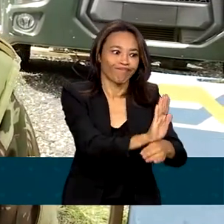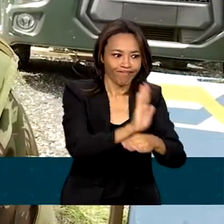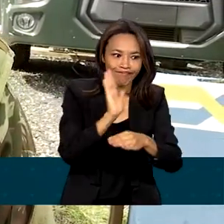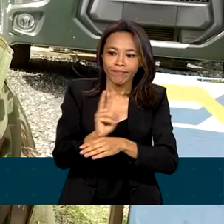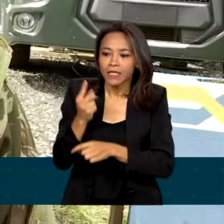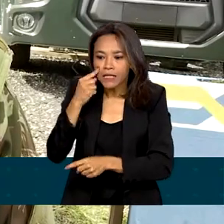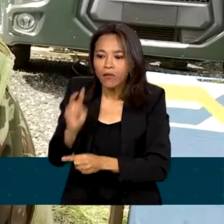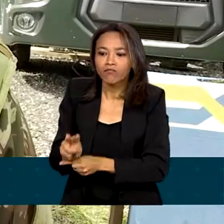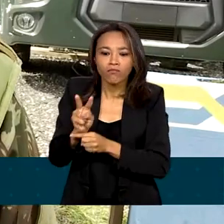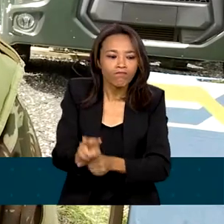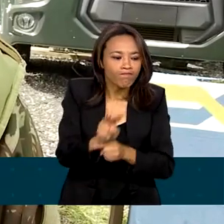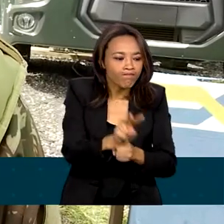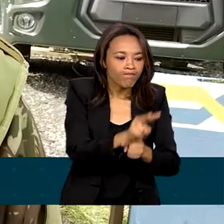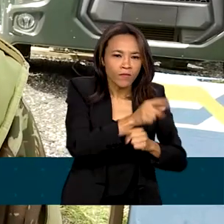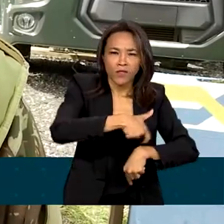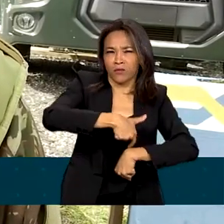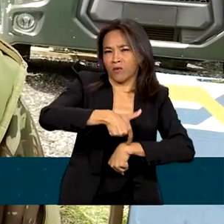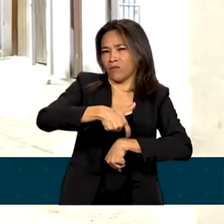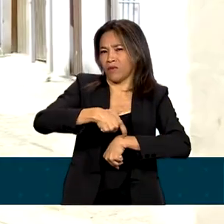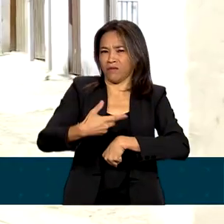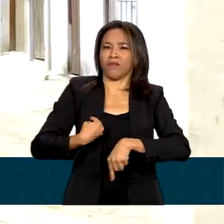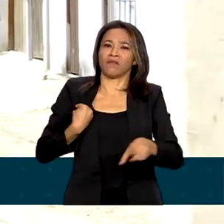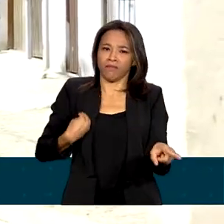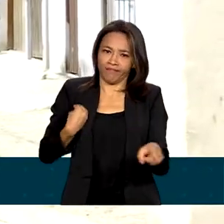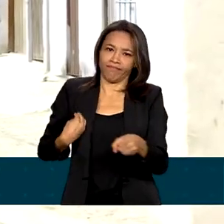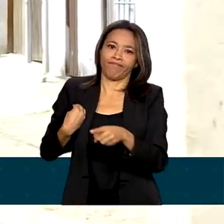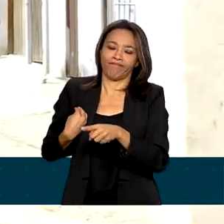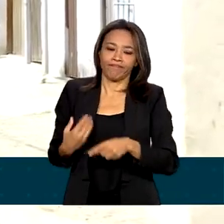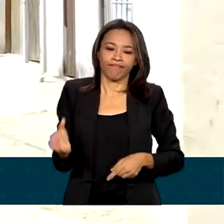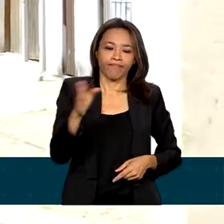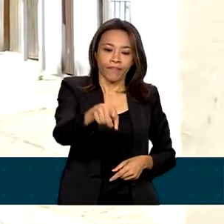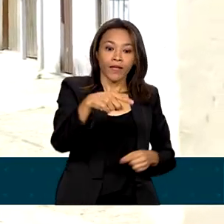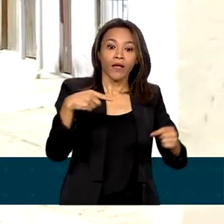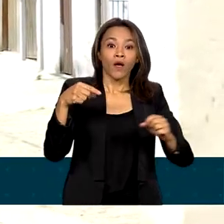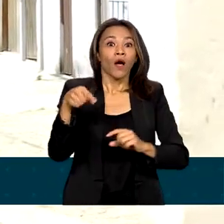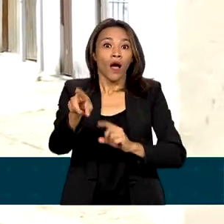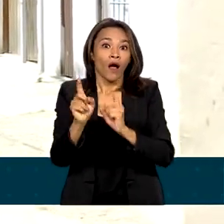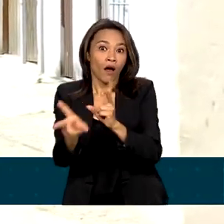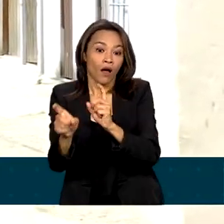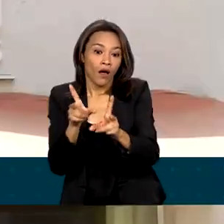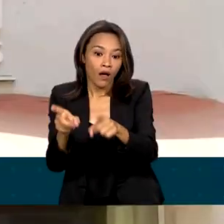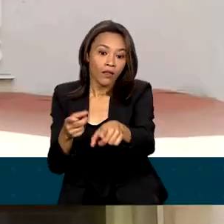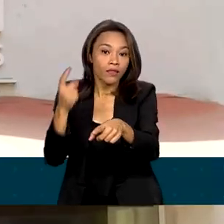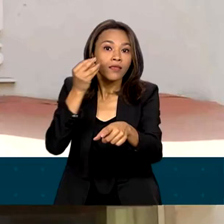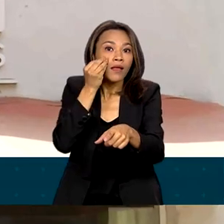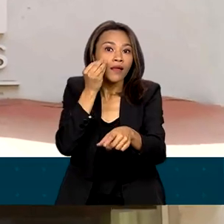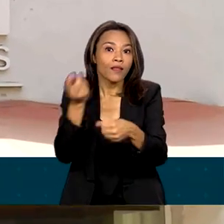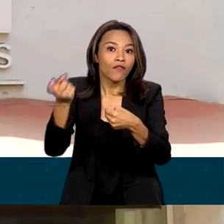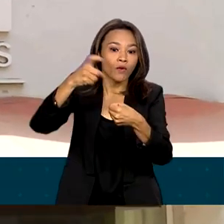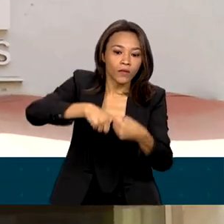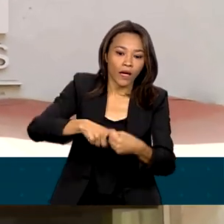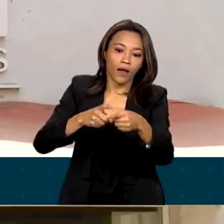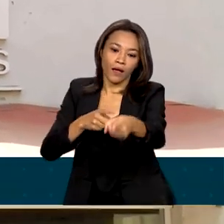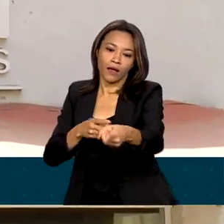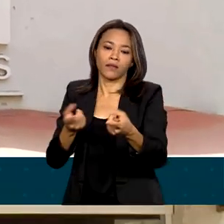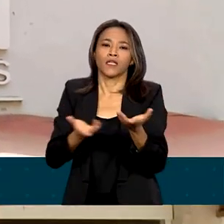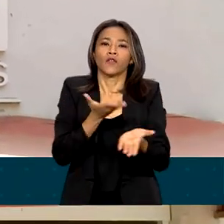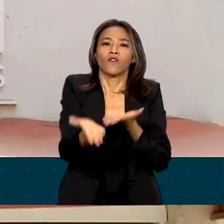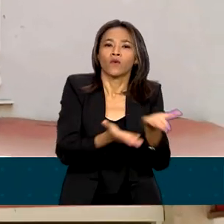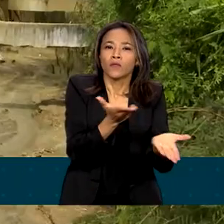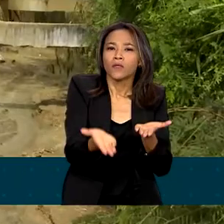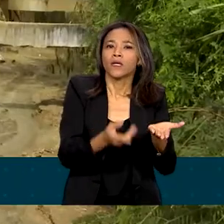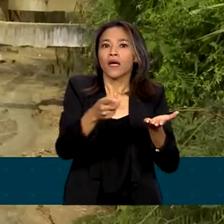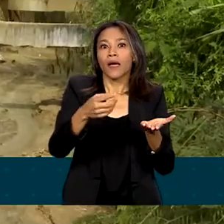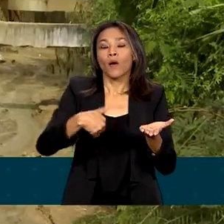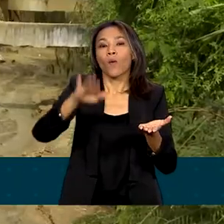assistida nesse momento triste que a população vive na cidade a rotina o setor de serviços é responsável